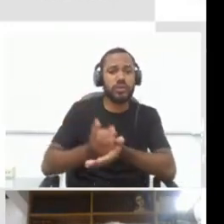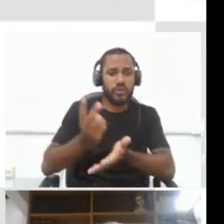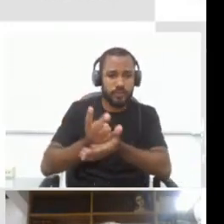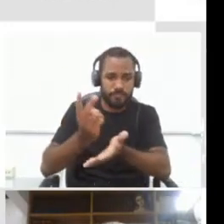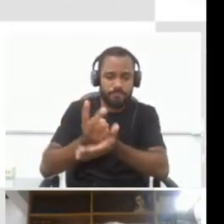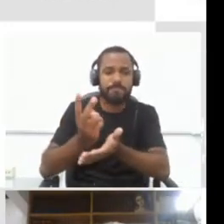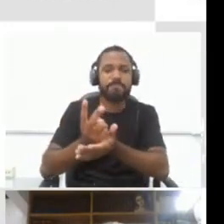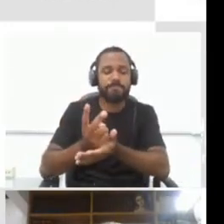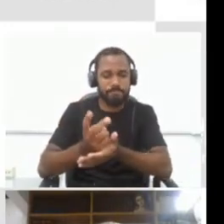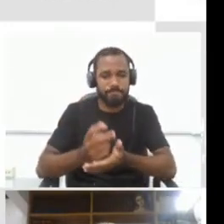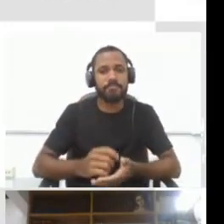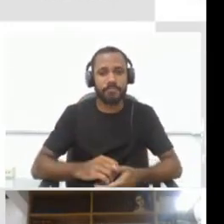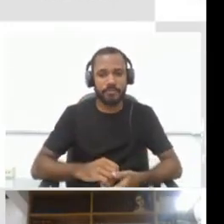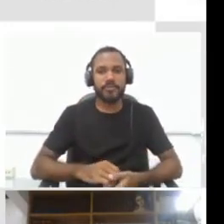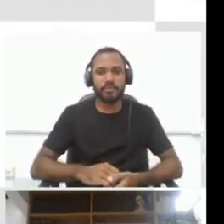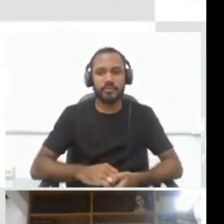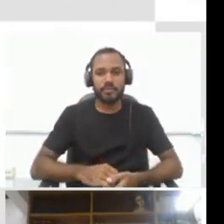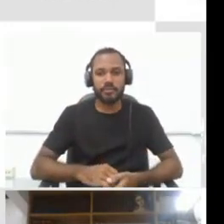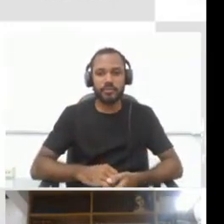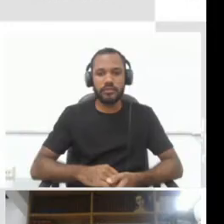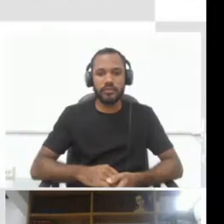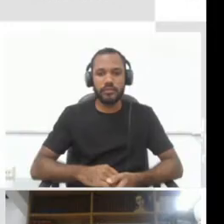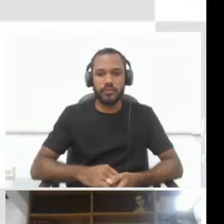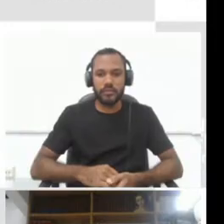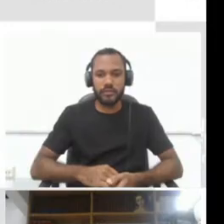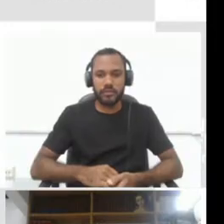Mais ou menos 90 bilhões de